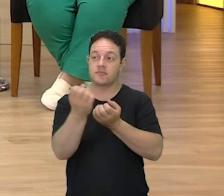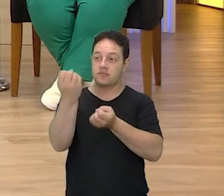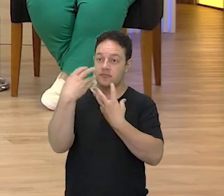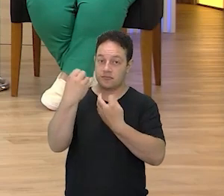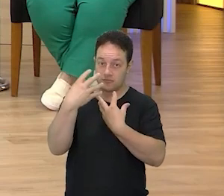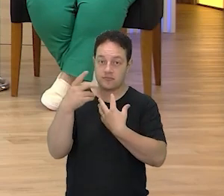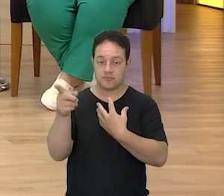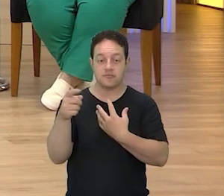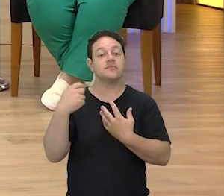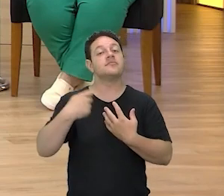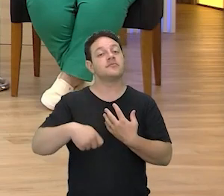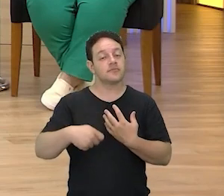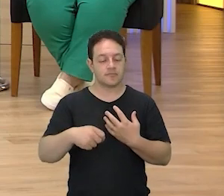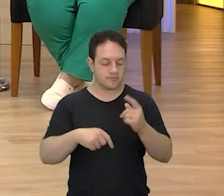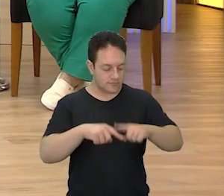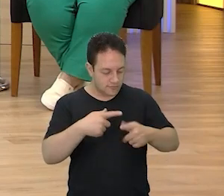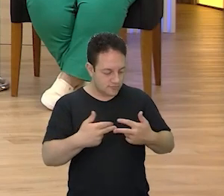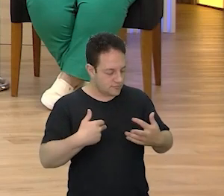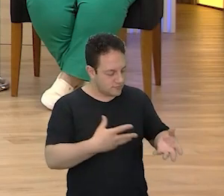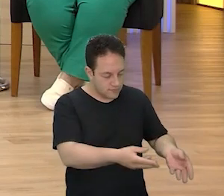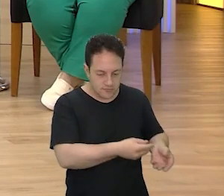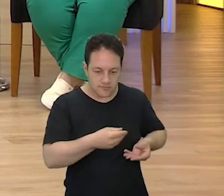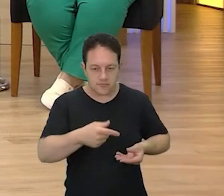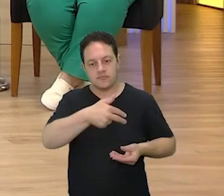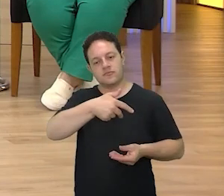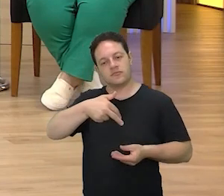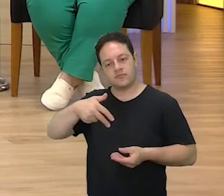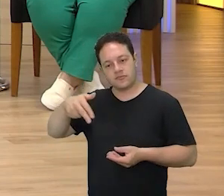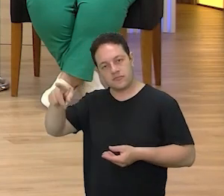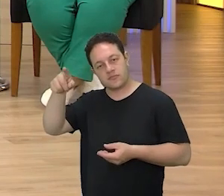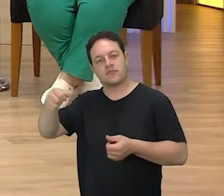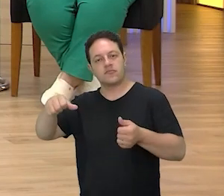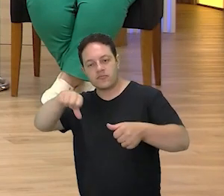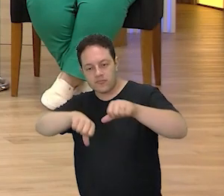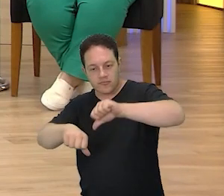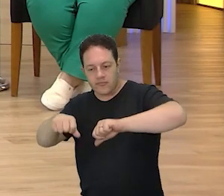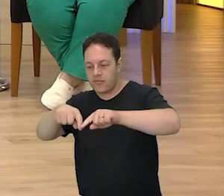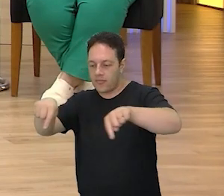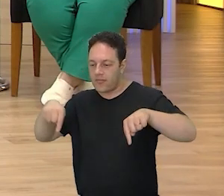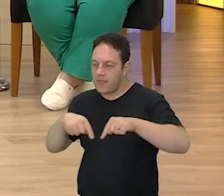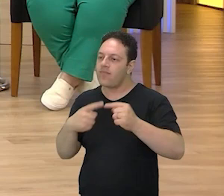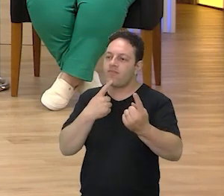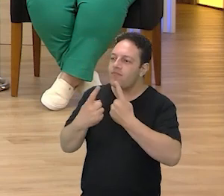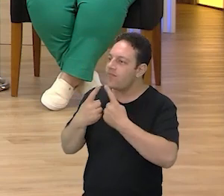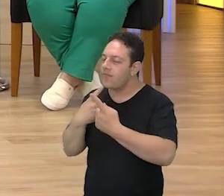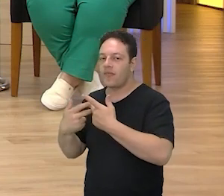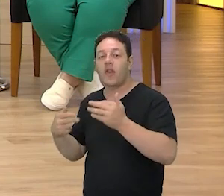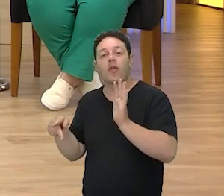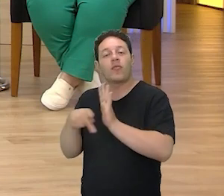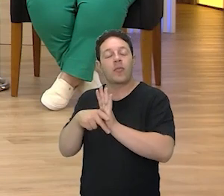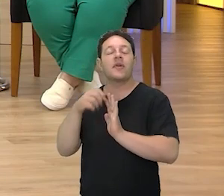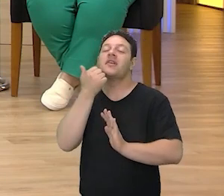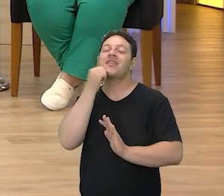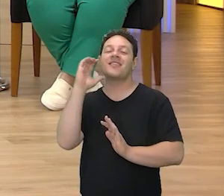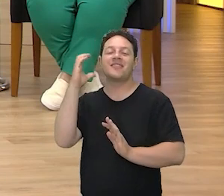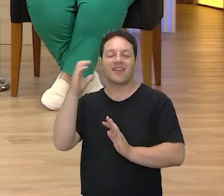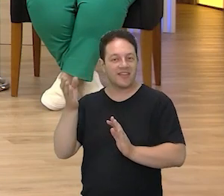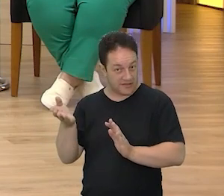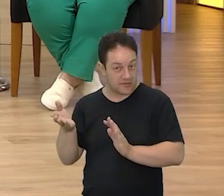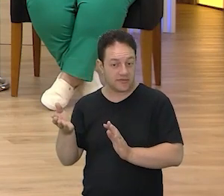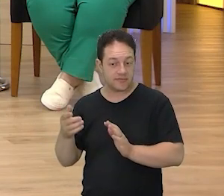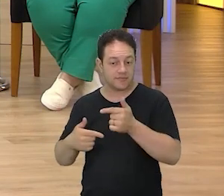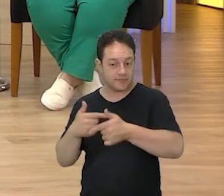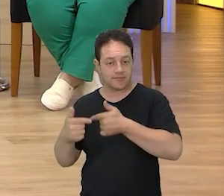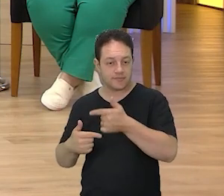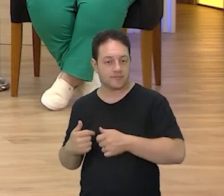itinerário, ele pegava seu material e se dirigia ao laboratório, aonde acontecia o itinerário Ciência em Ação.